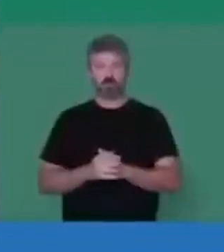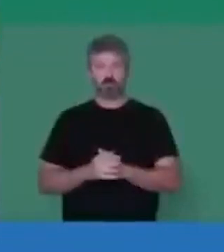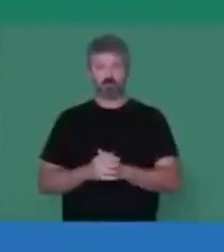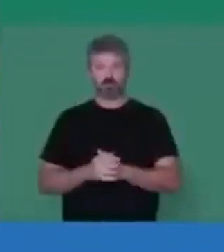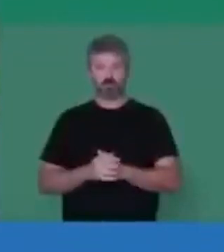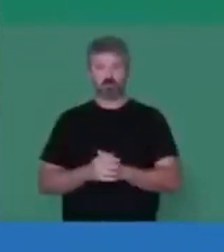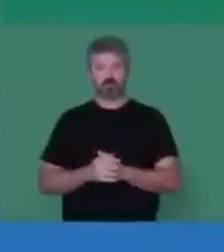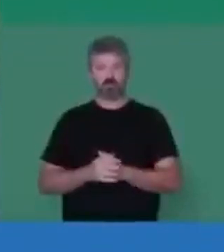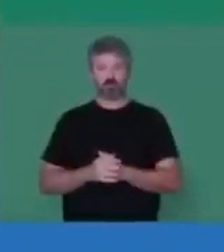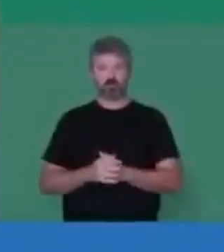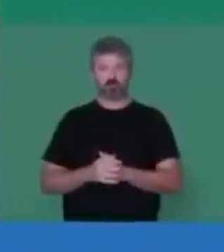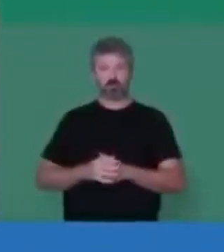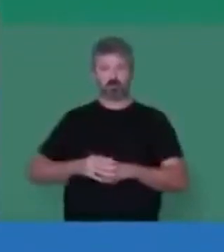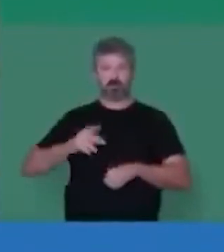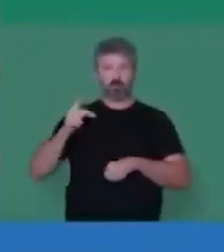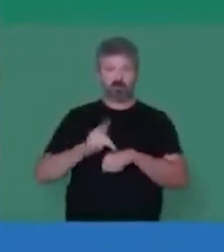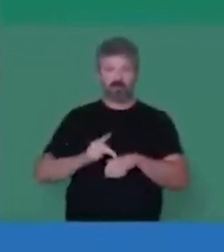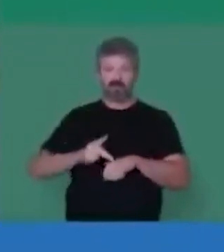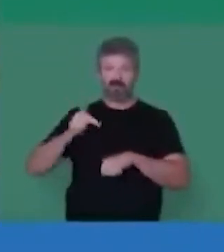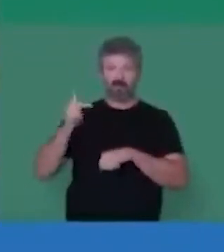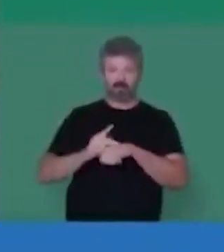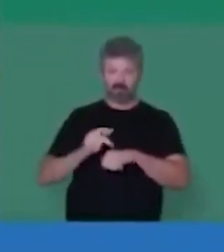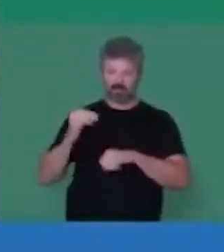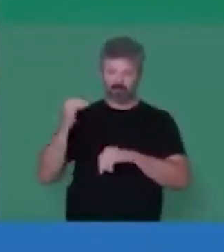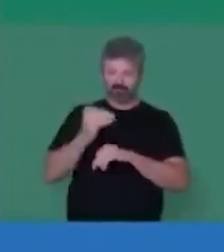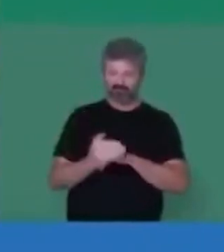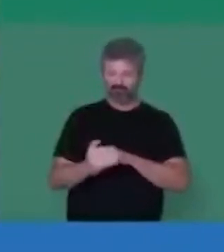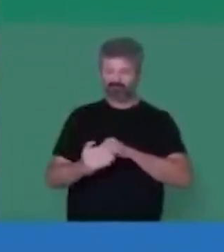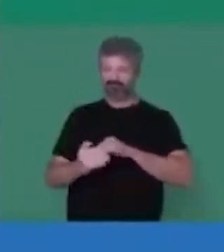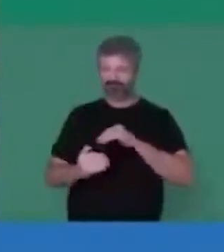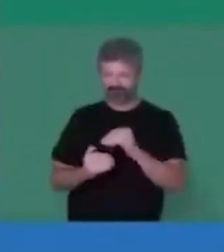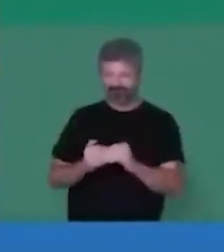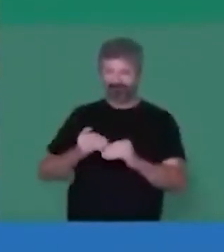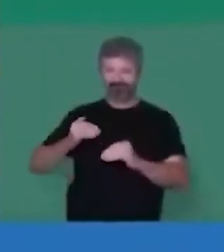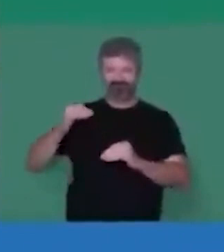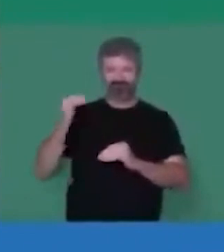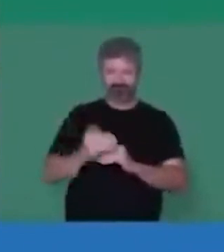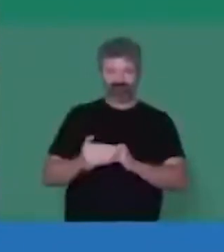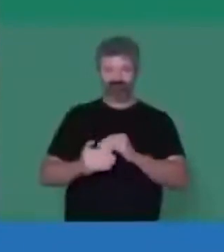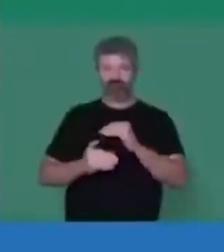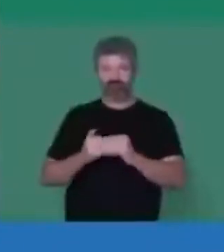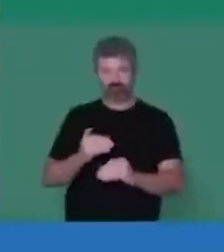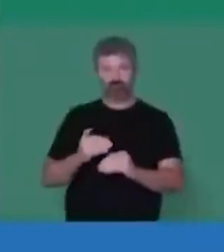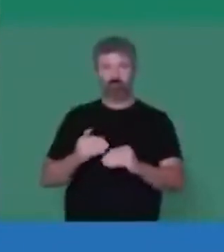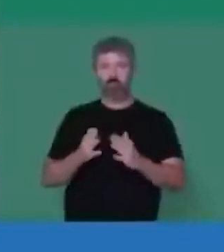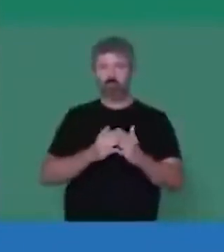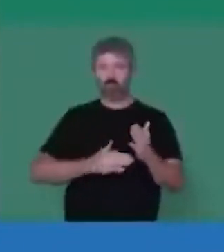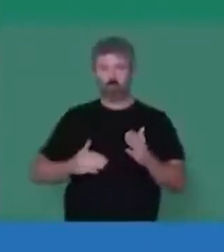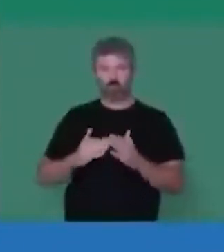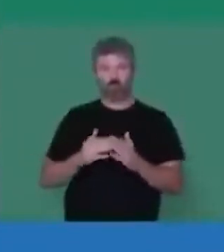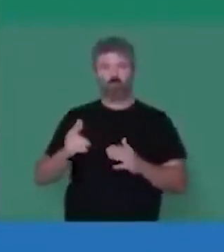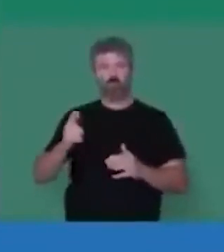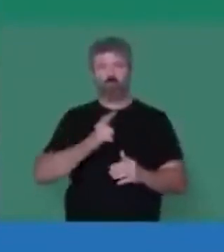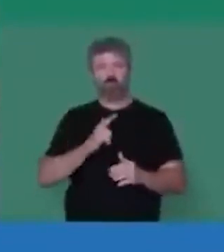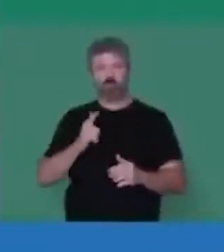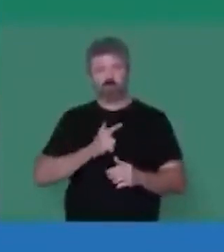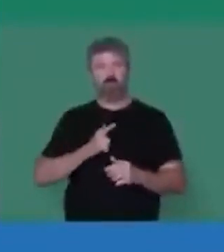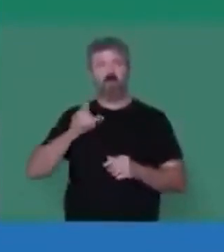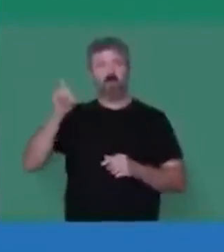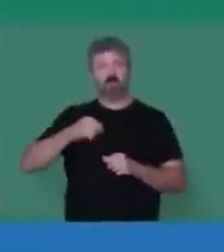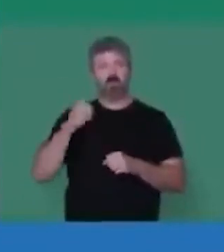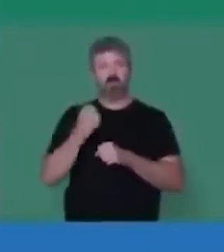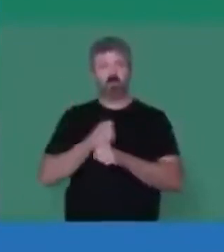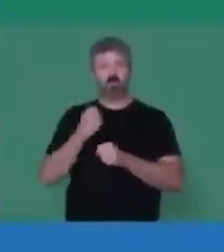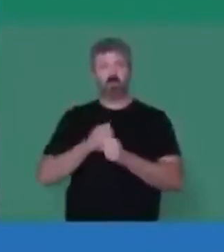por 286 votos a favor e 121 contrários, a Câmara dos Deputados aprovou nesta quarta-feira